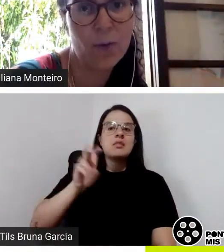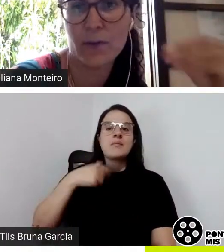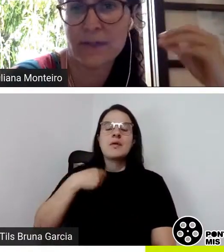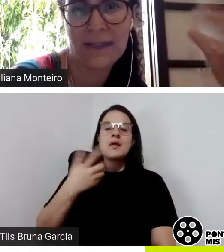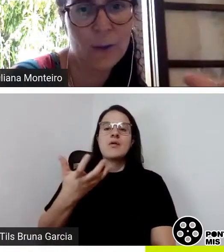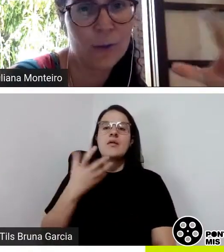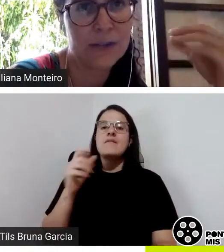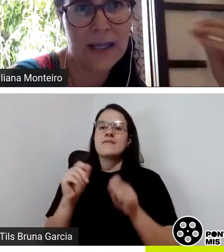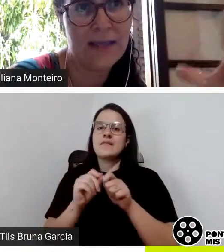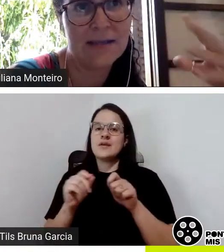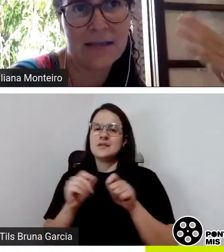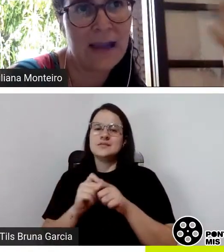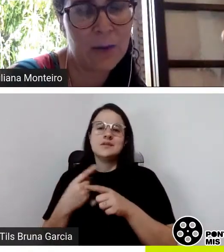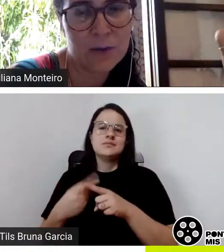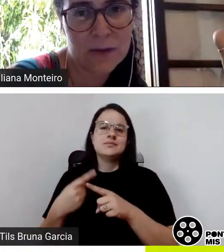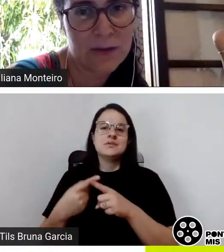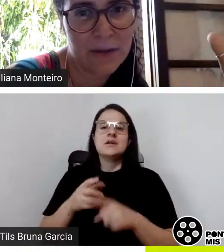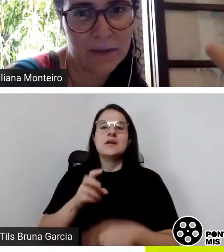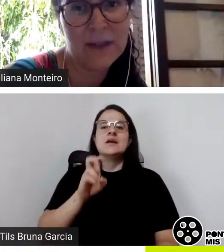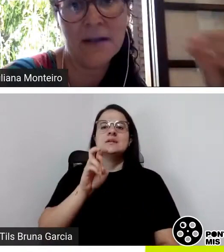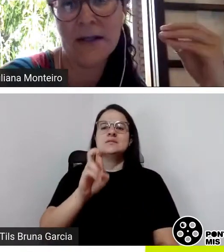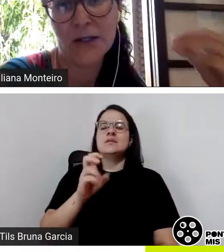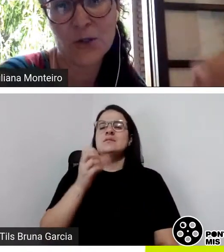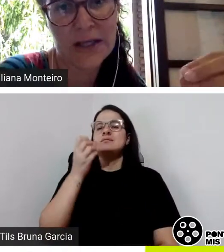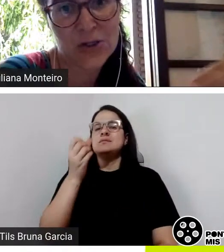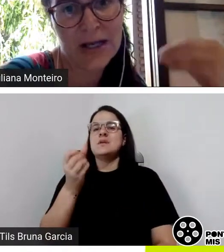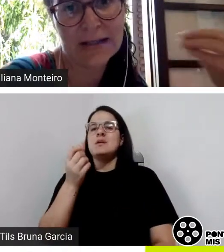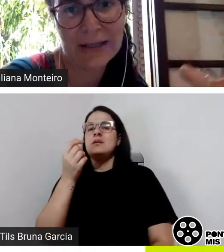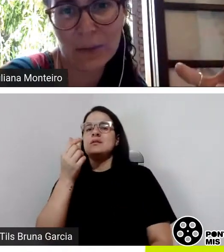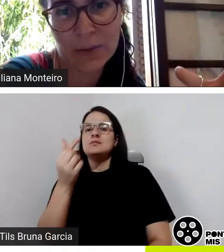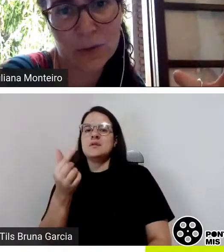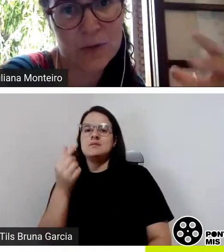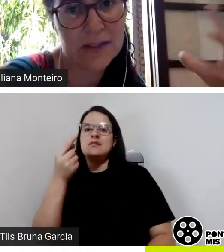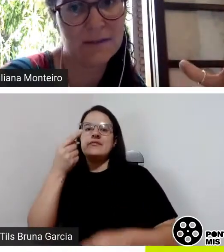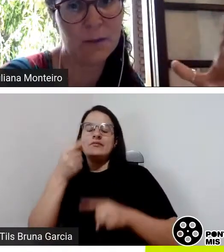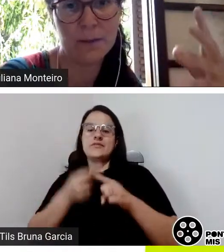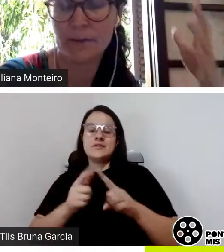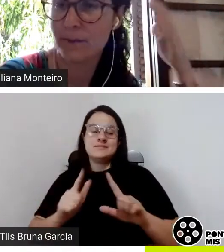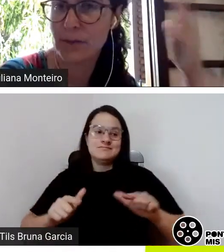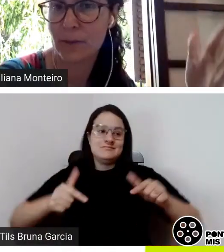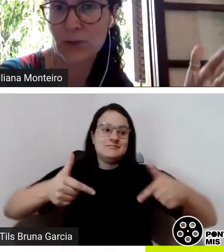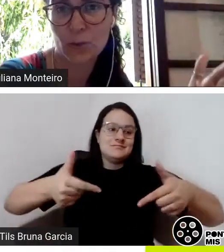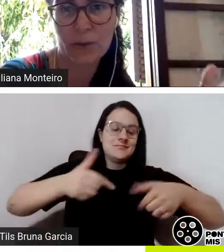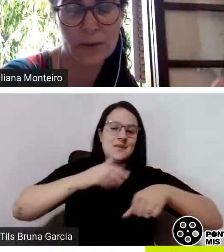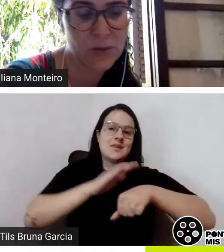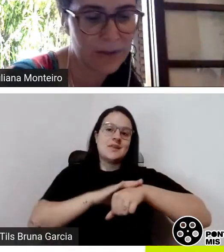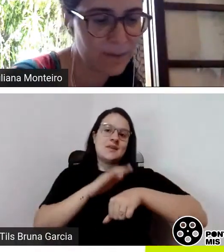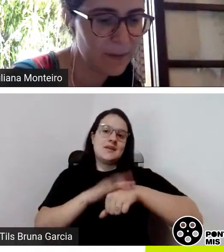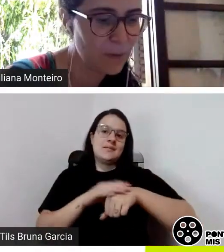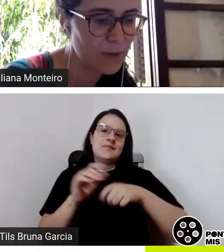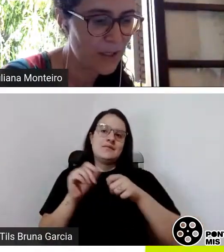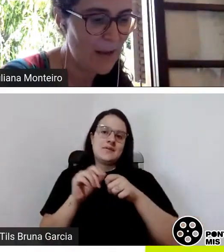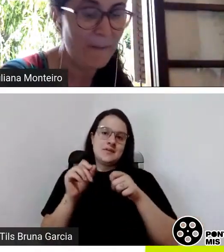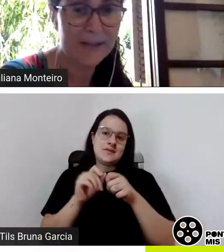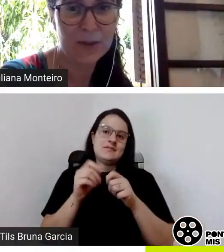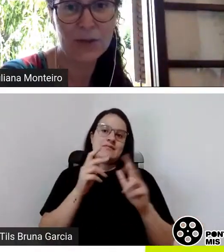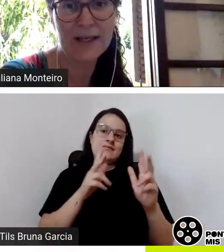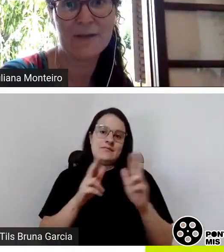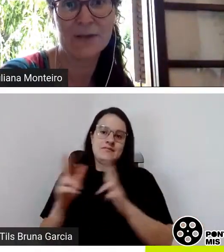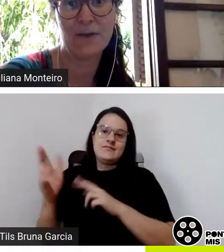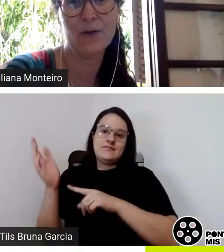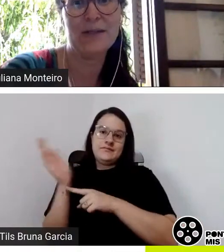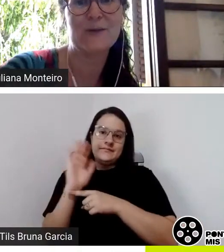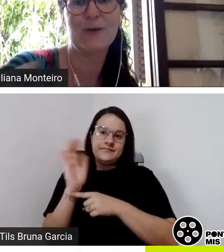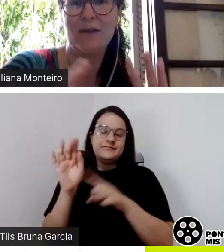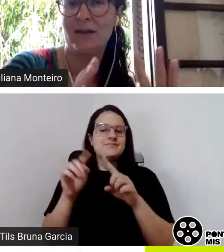que eu vou 5, 6, sei lá quantos anos da minha vida dedicar tempo a produzir esse filme? Principalmente no momento que a gente está vivendo hoje. Sim. Mas eu